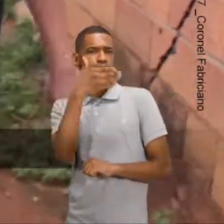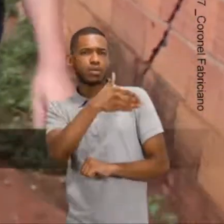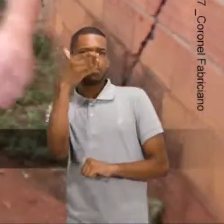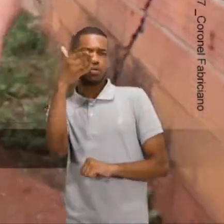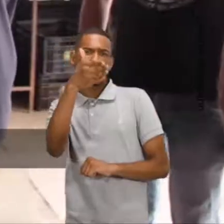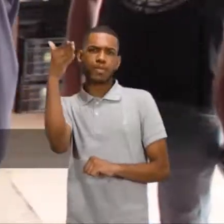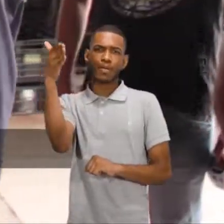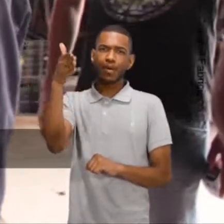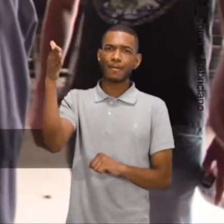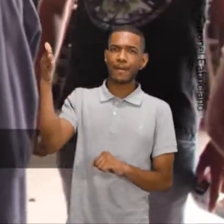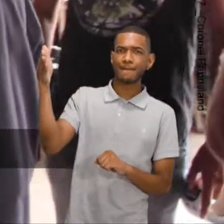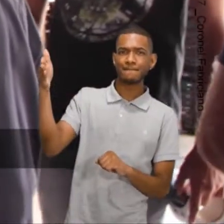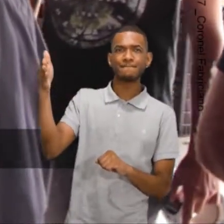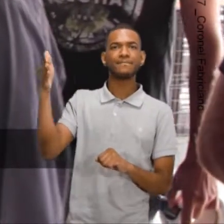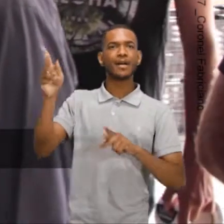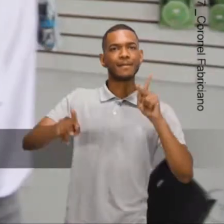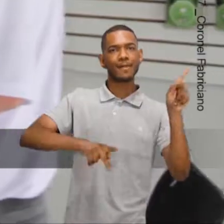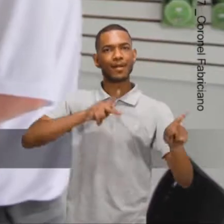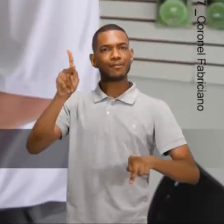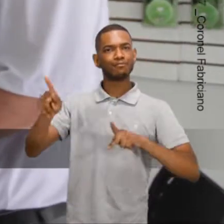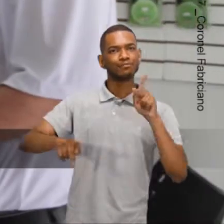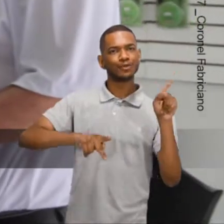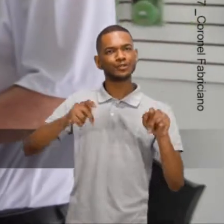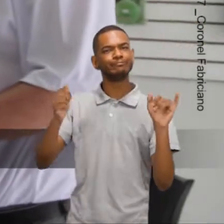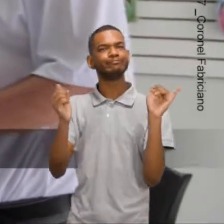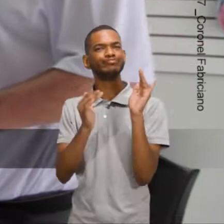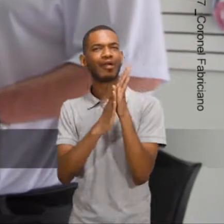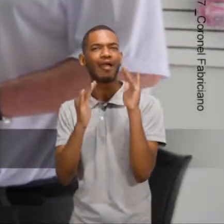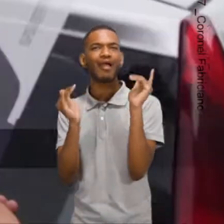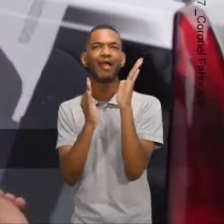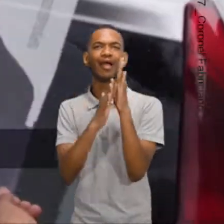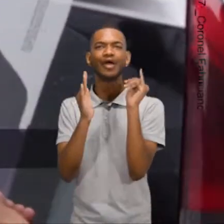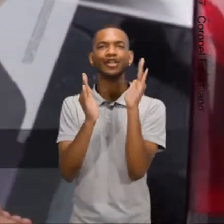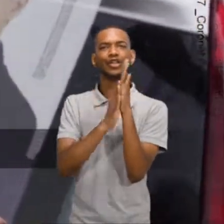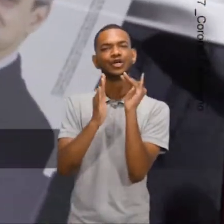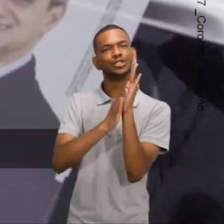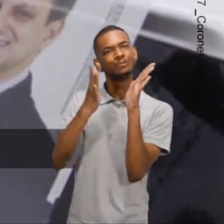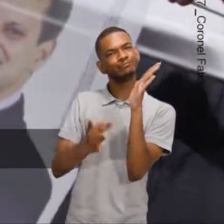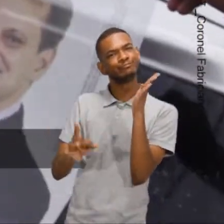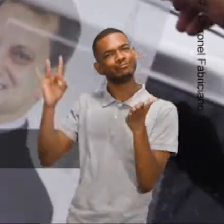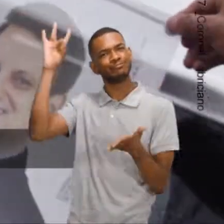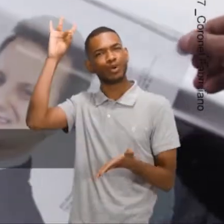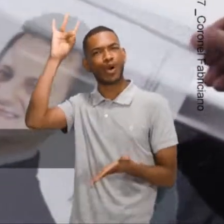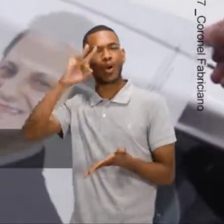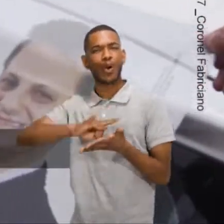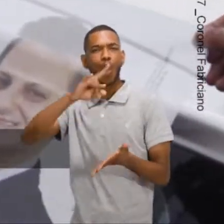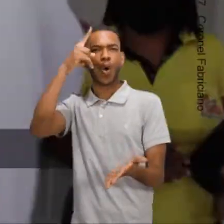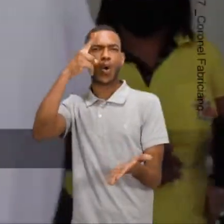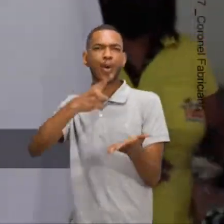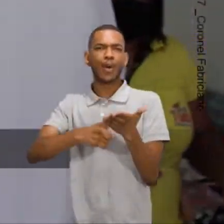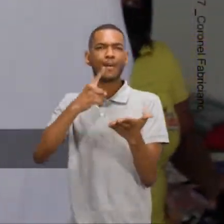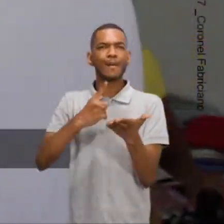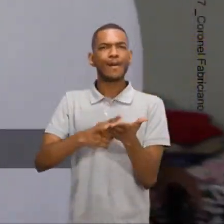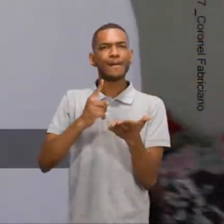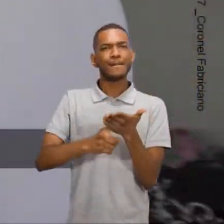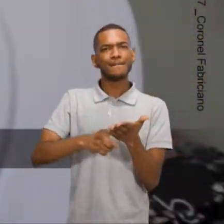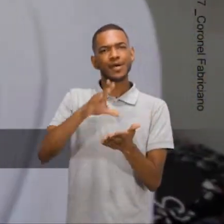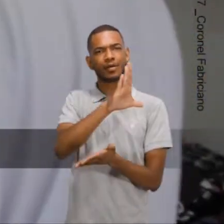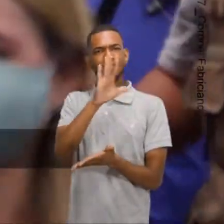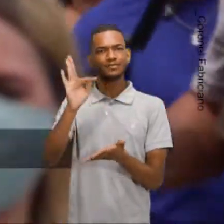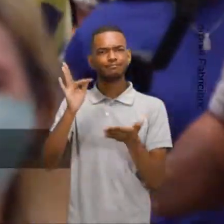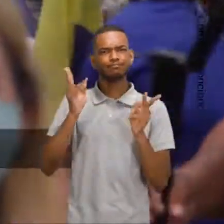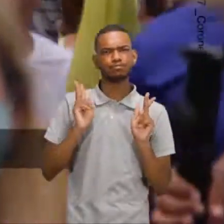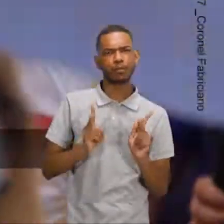e Sadi, escutam a população e reafirmam o compromisso de manter a cidade no rumo do